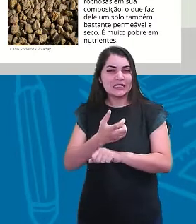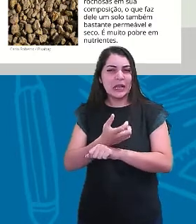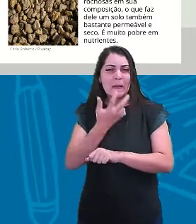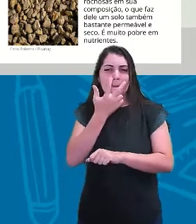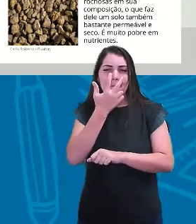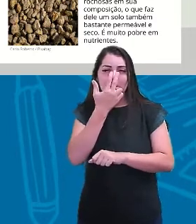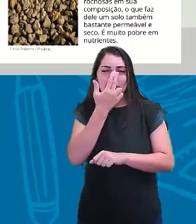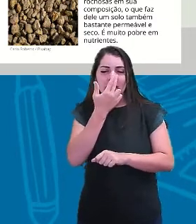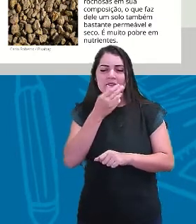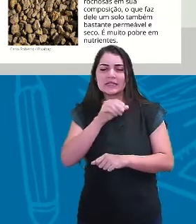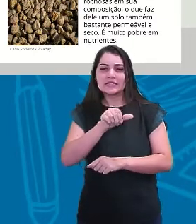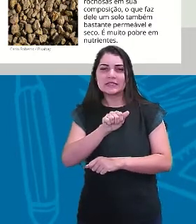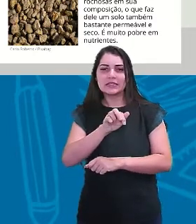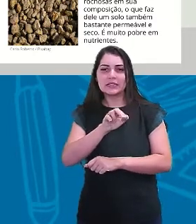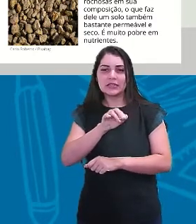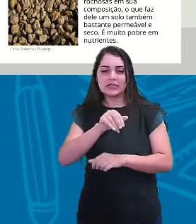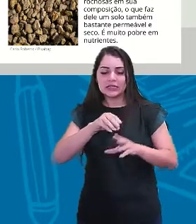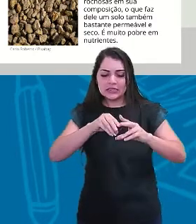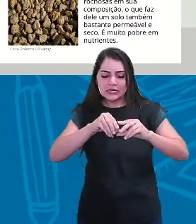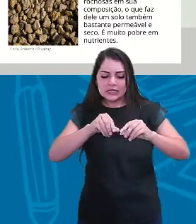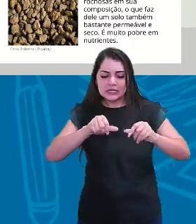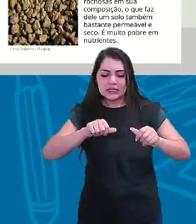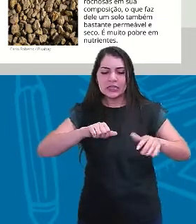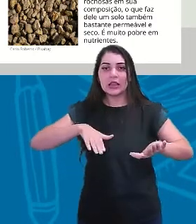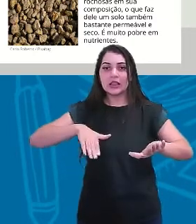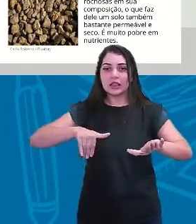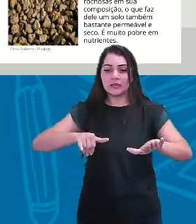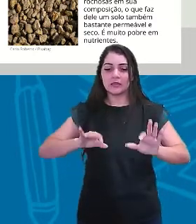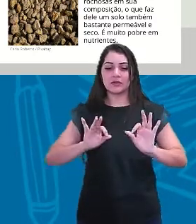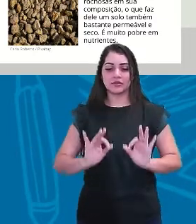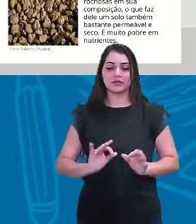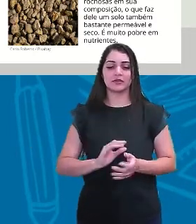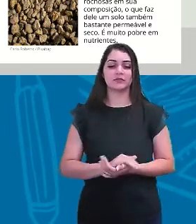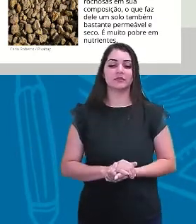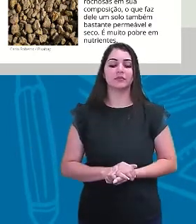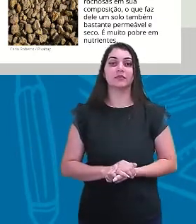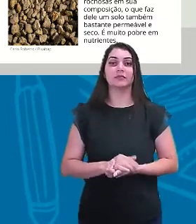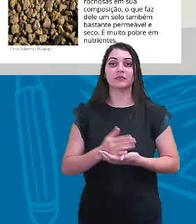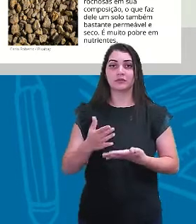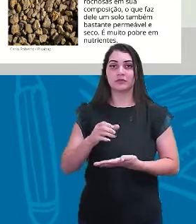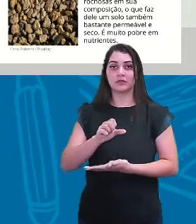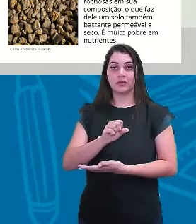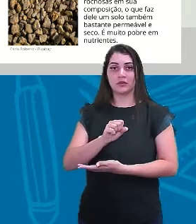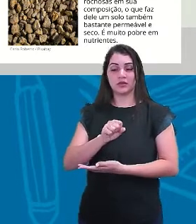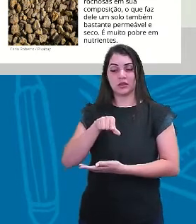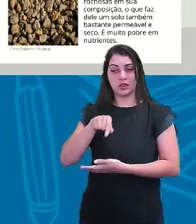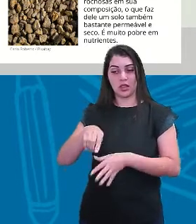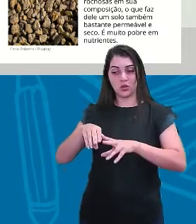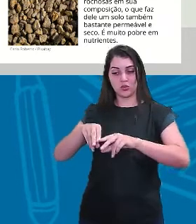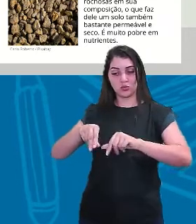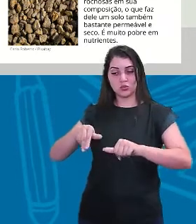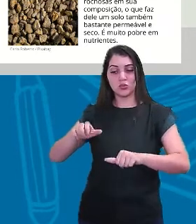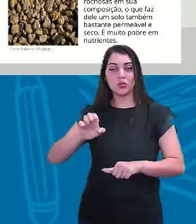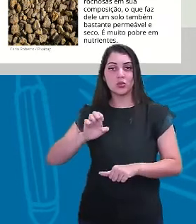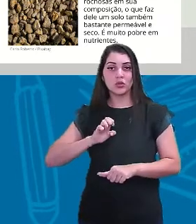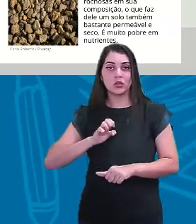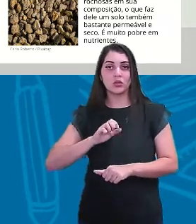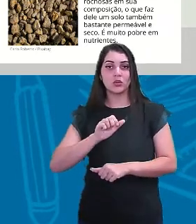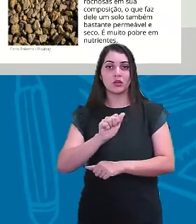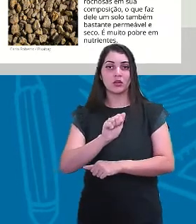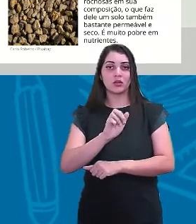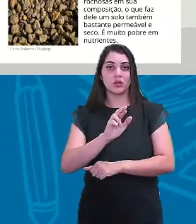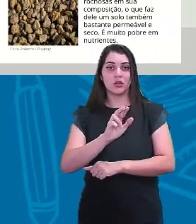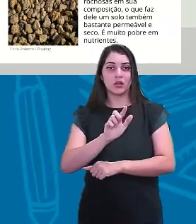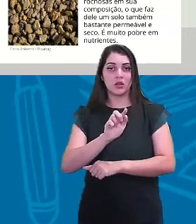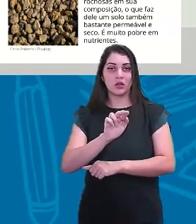né? Alguém já viu? Já foi à praia? Pronto. Vamos lá, segura aí. Solo rico em argila, certo? Que